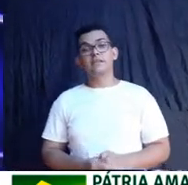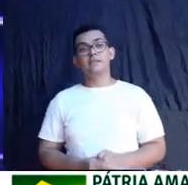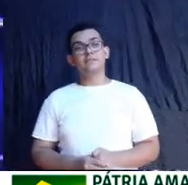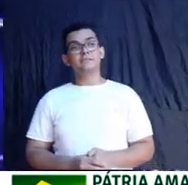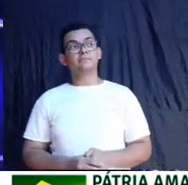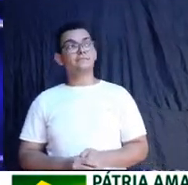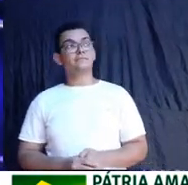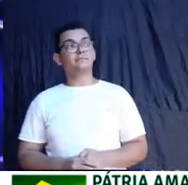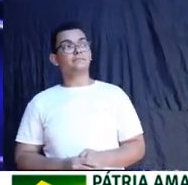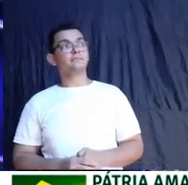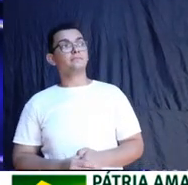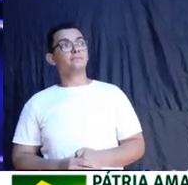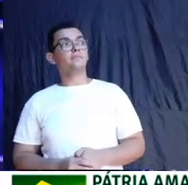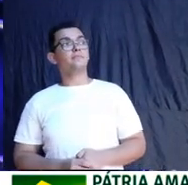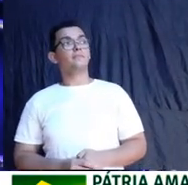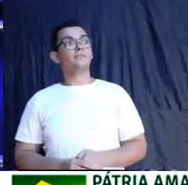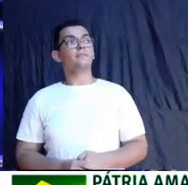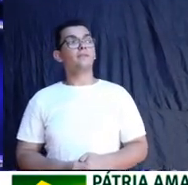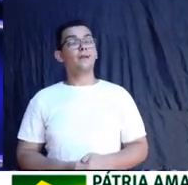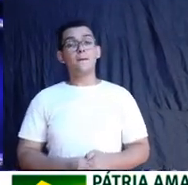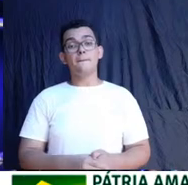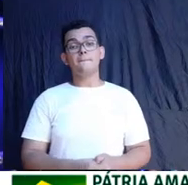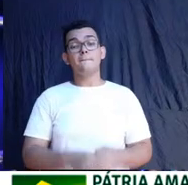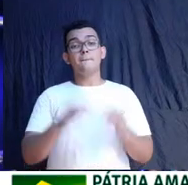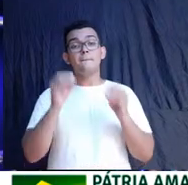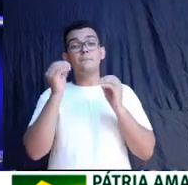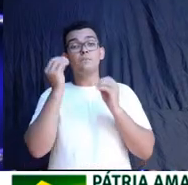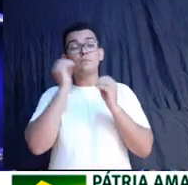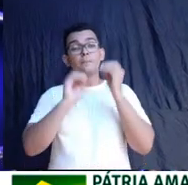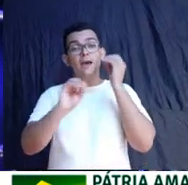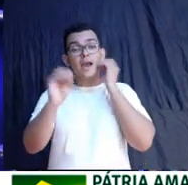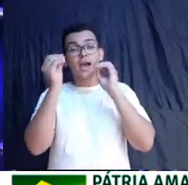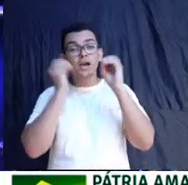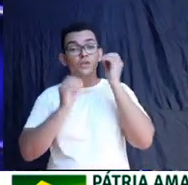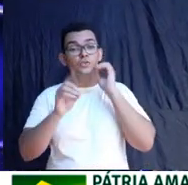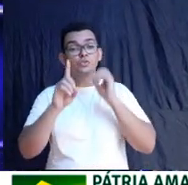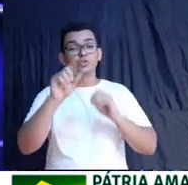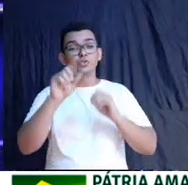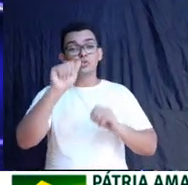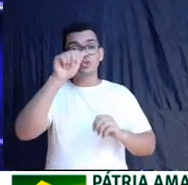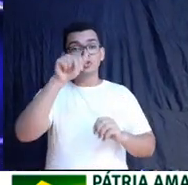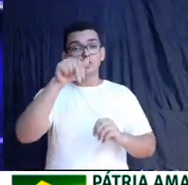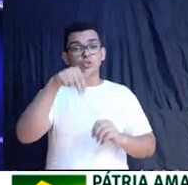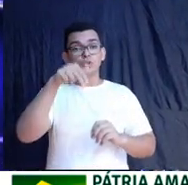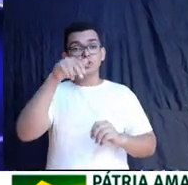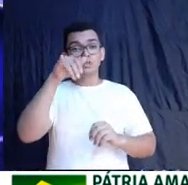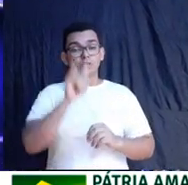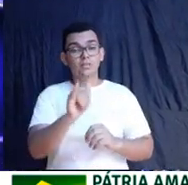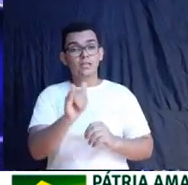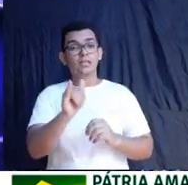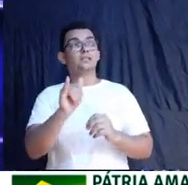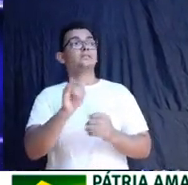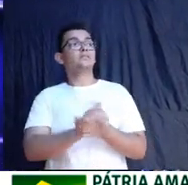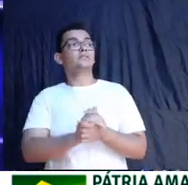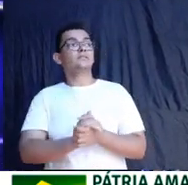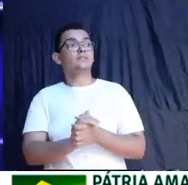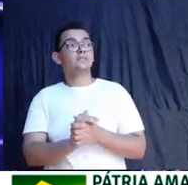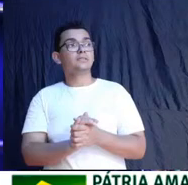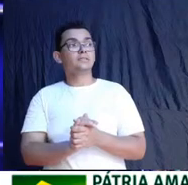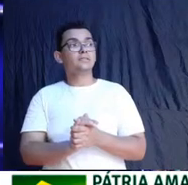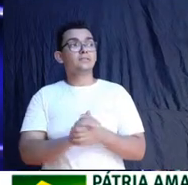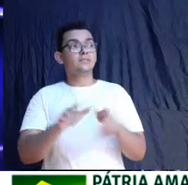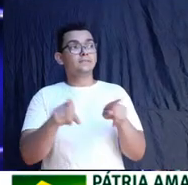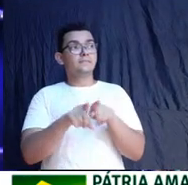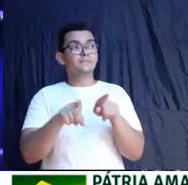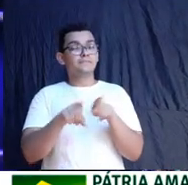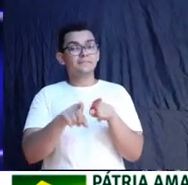Posso? Ah, então tá, eu mesma mando. Beijo, Dani, minha parceira de Clube do Churrasco. Aliás, que daqui uns dias está de volta